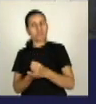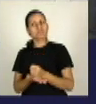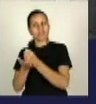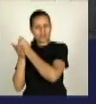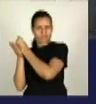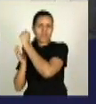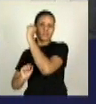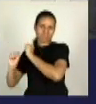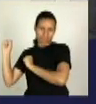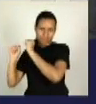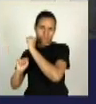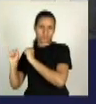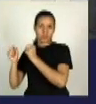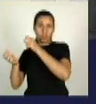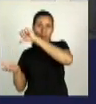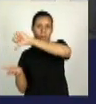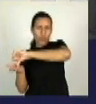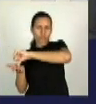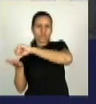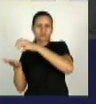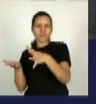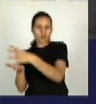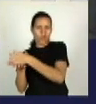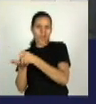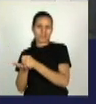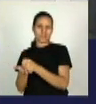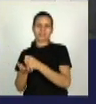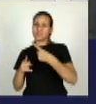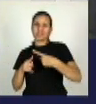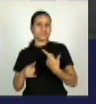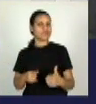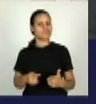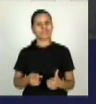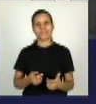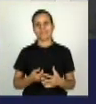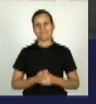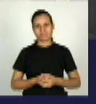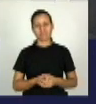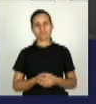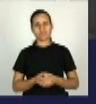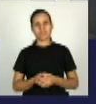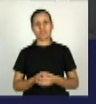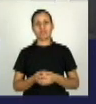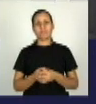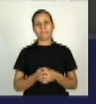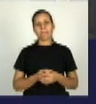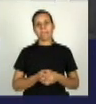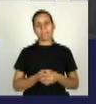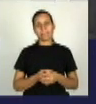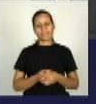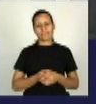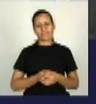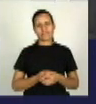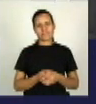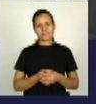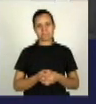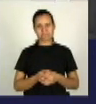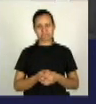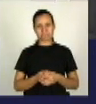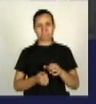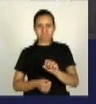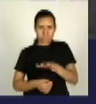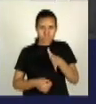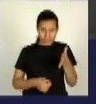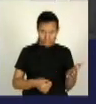ser levado a algum ponto de coleta para o destino ideal que a gente considera, né, mas não que contaminasse